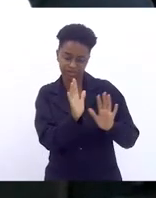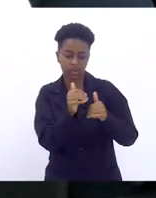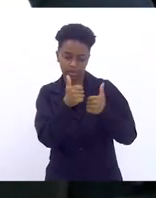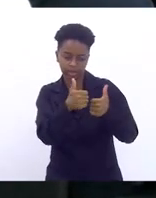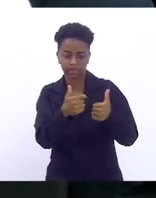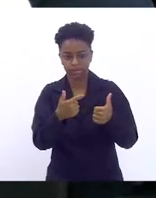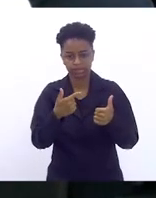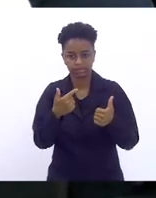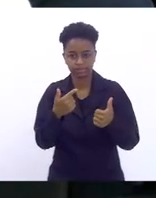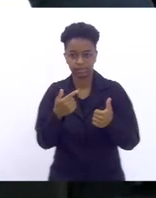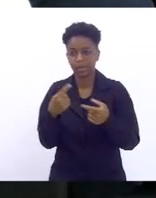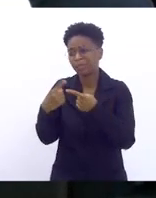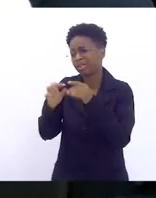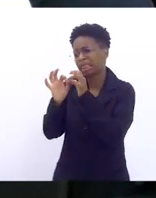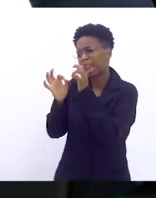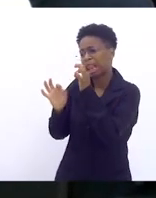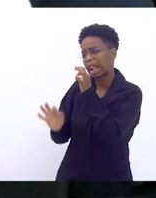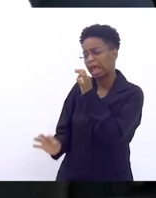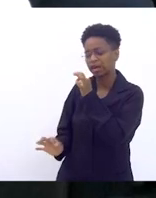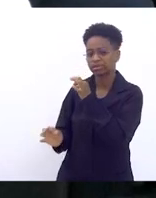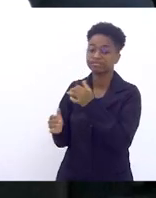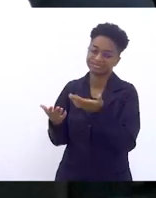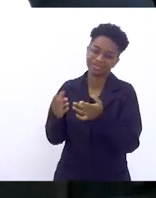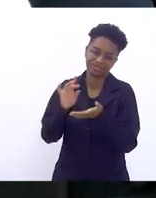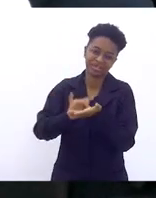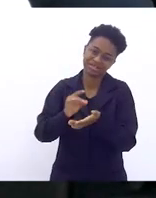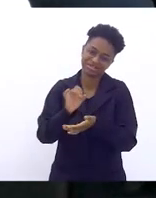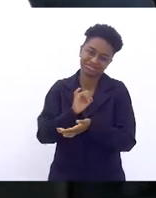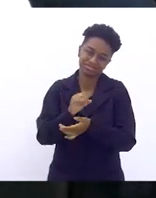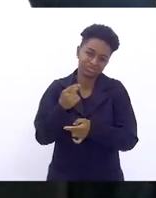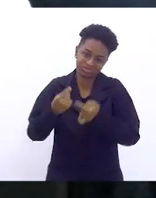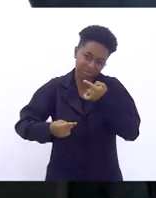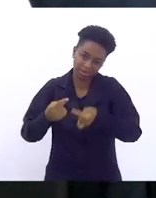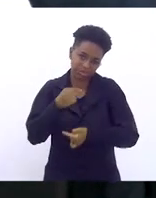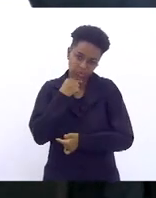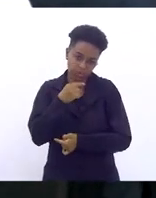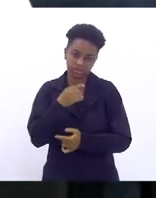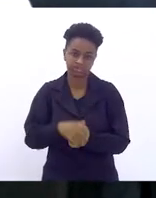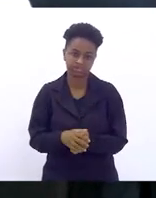a gente não vai ter o debate depois